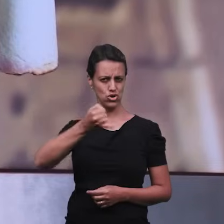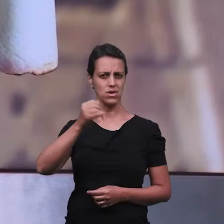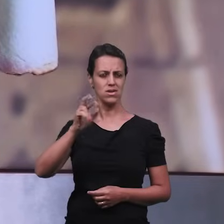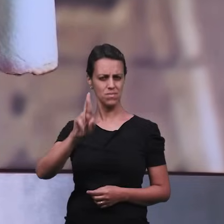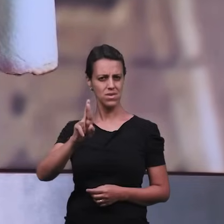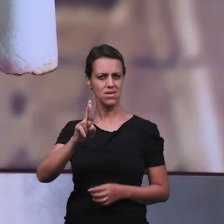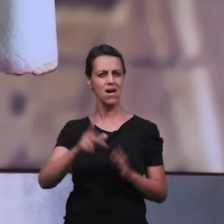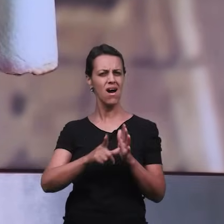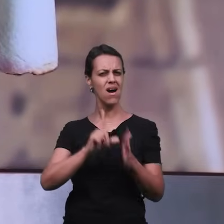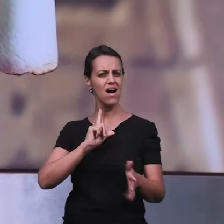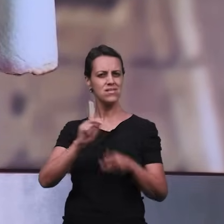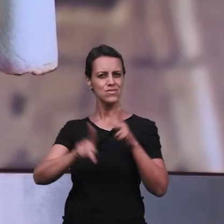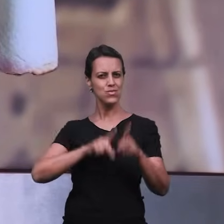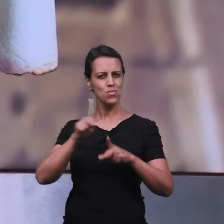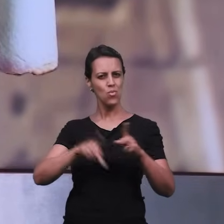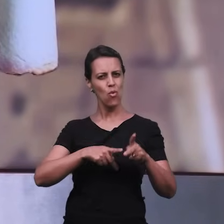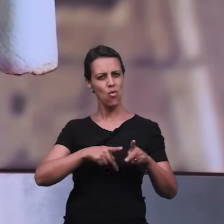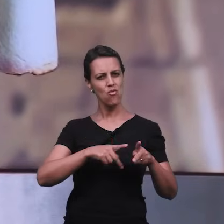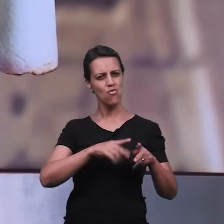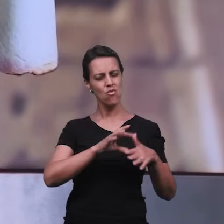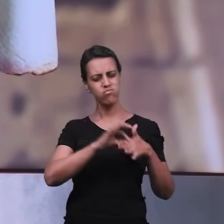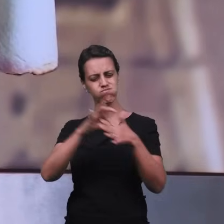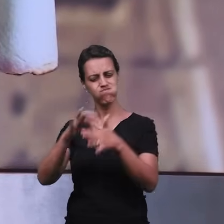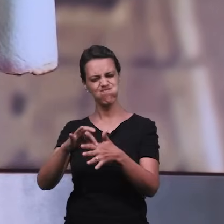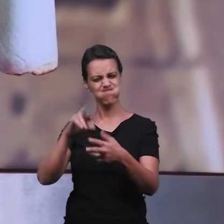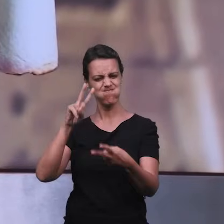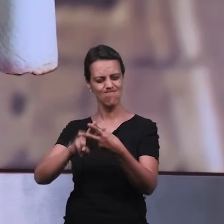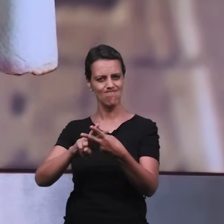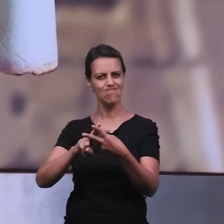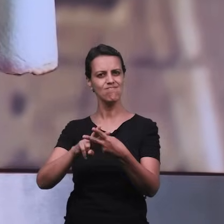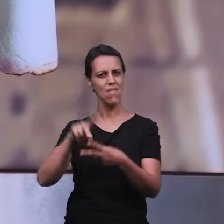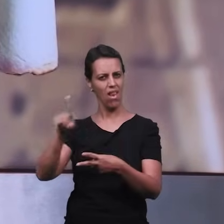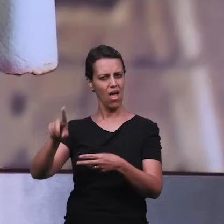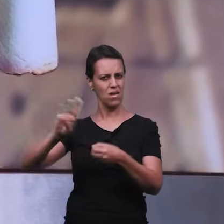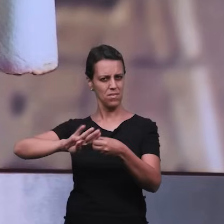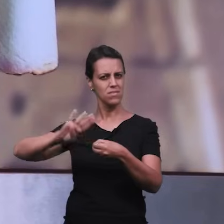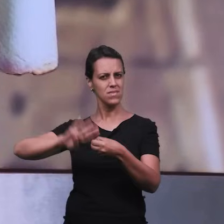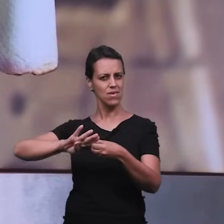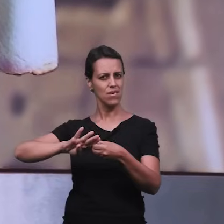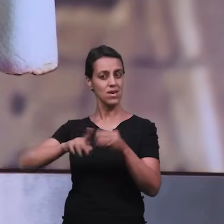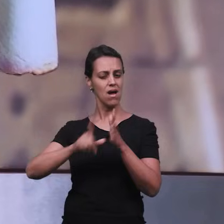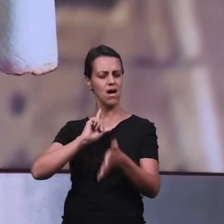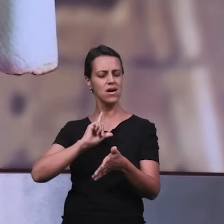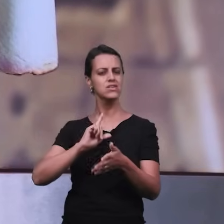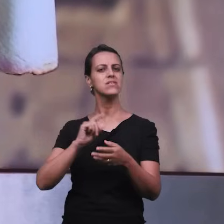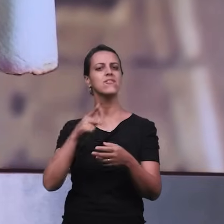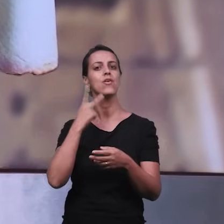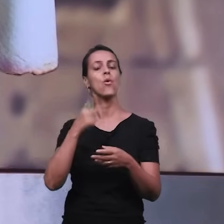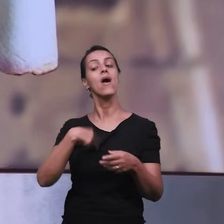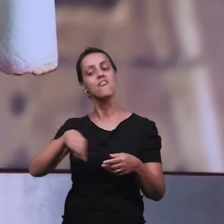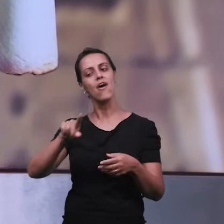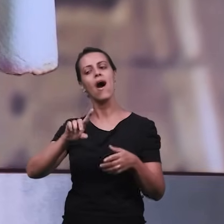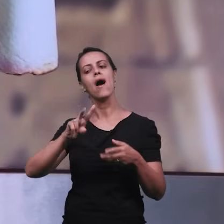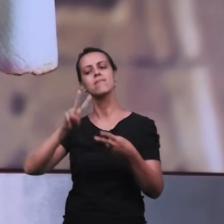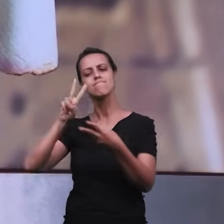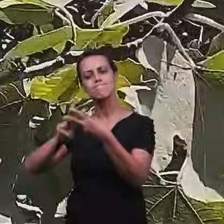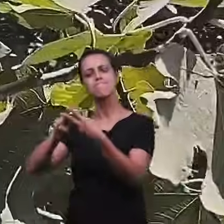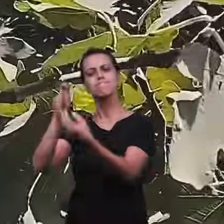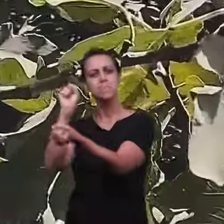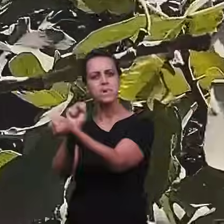babilônico, profetizou que Israel iria para o cativeiro e voltaria para a sua